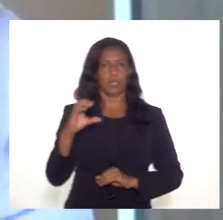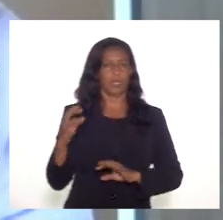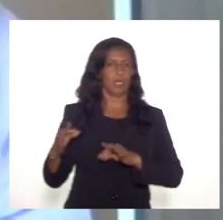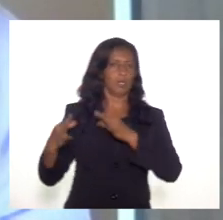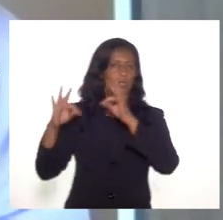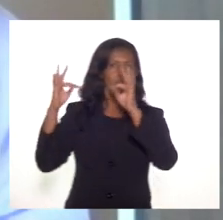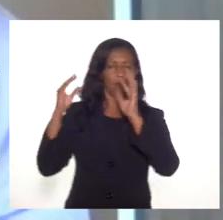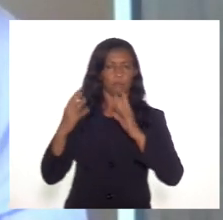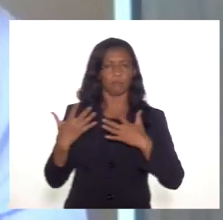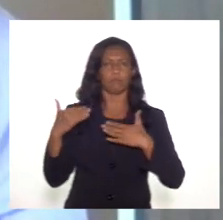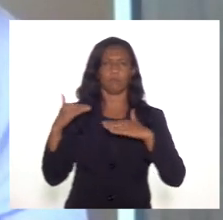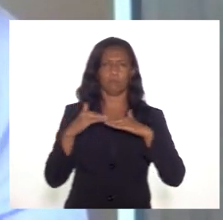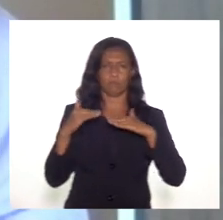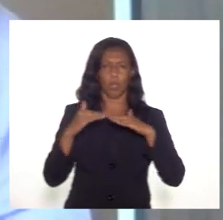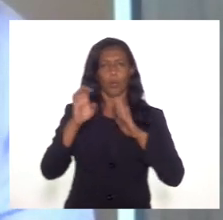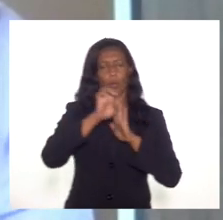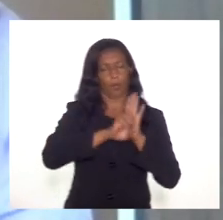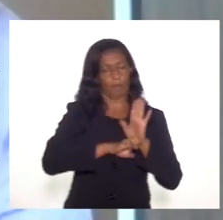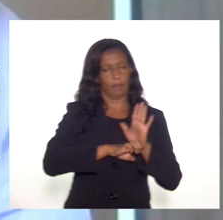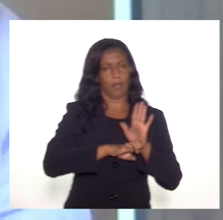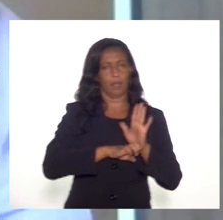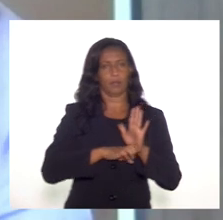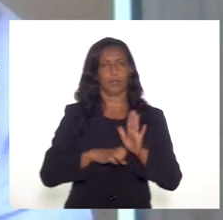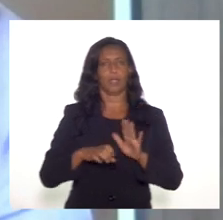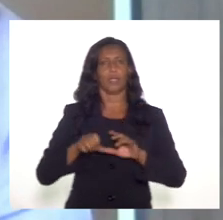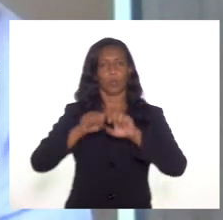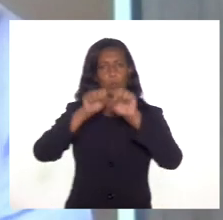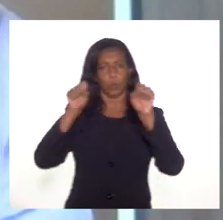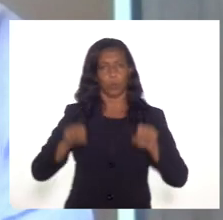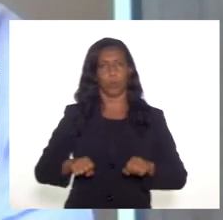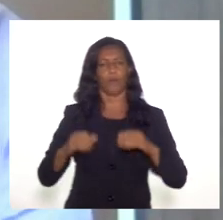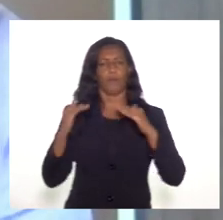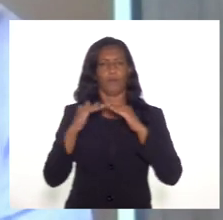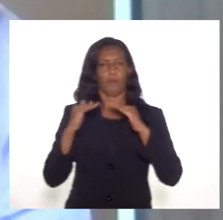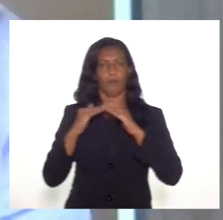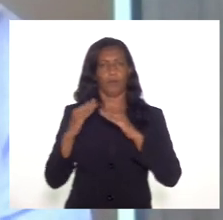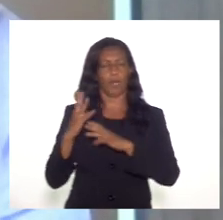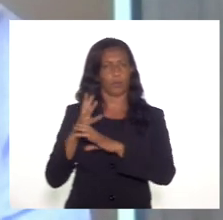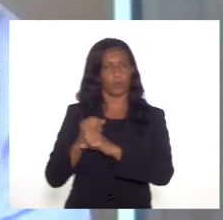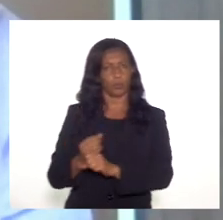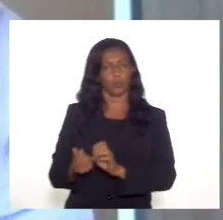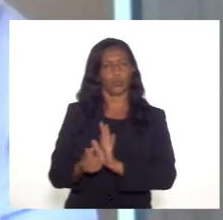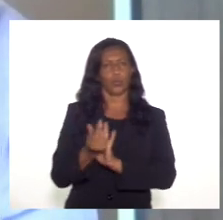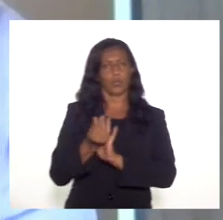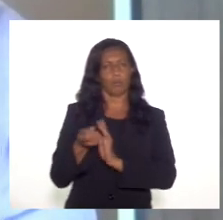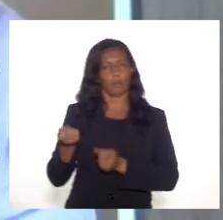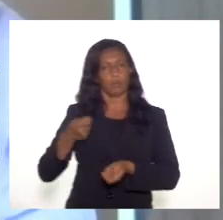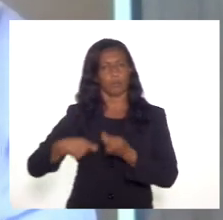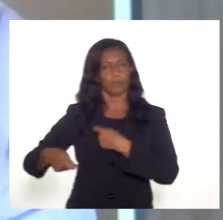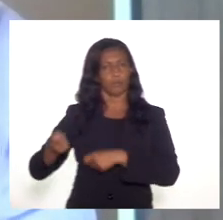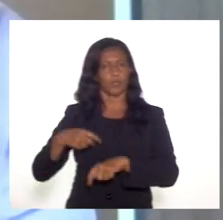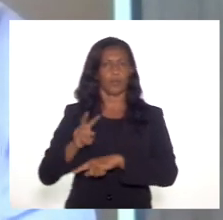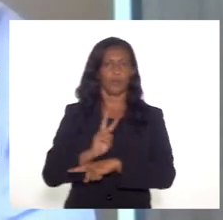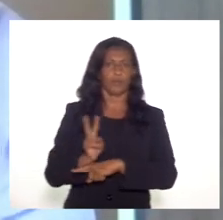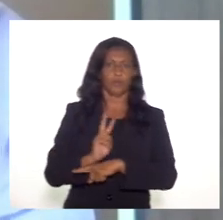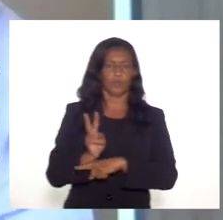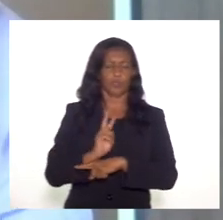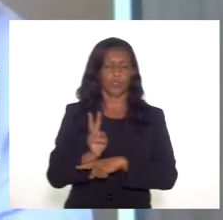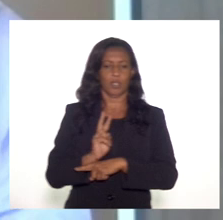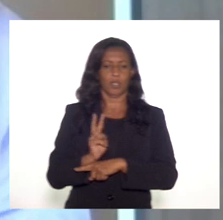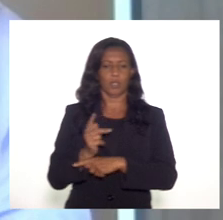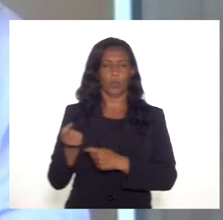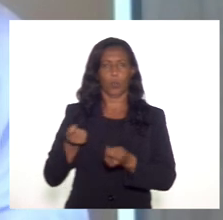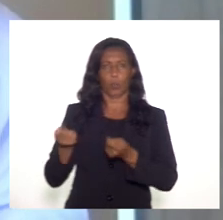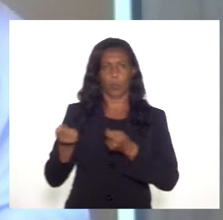tecnologia favorável, com emendas de servidores públicos favorável, de orçamento, finanças, fiscalização financeira e